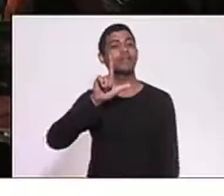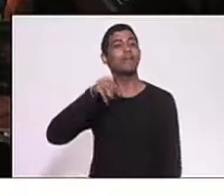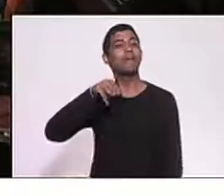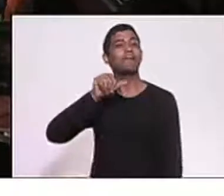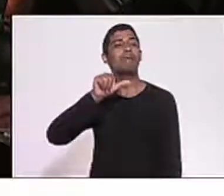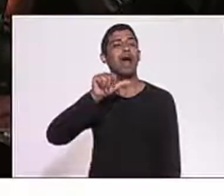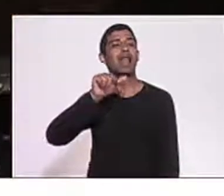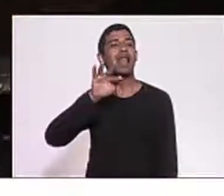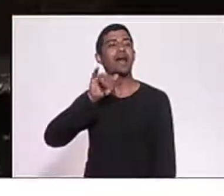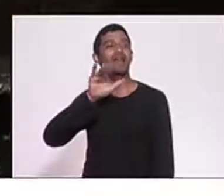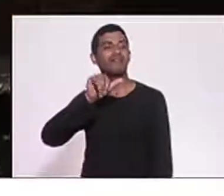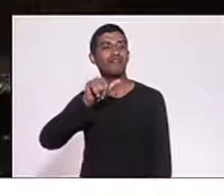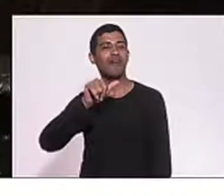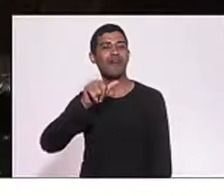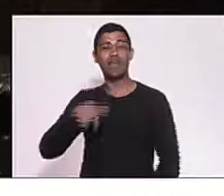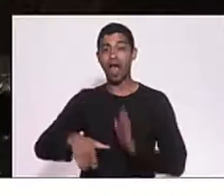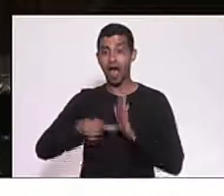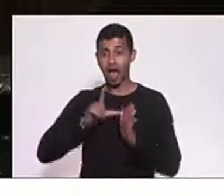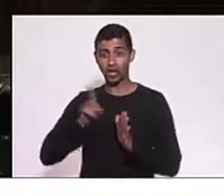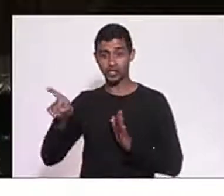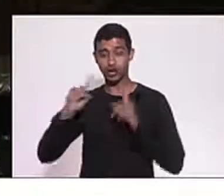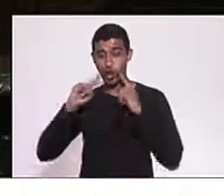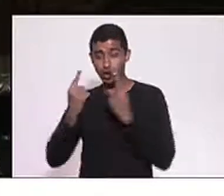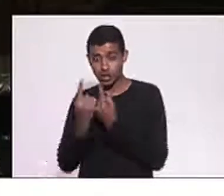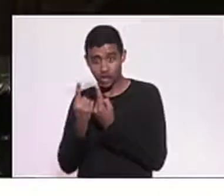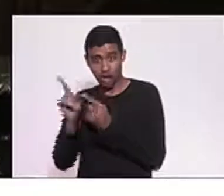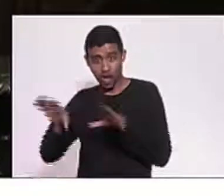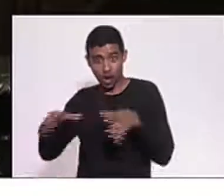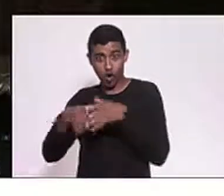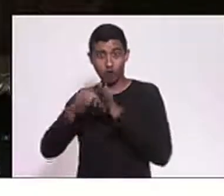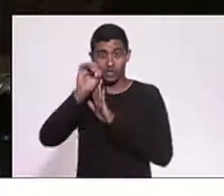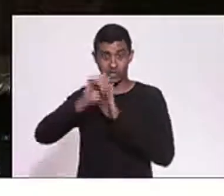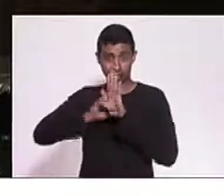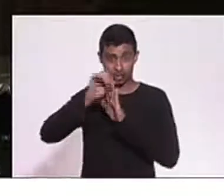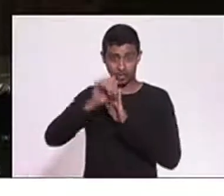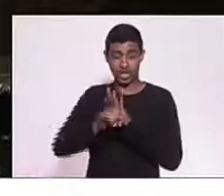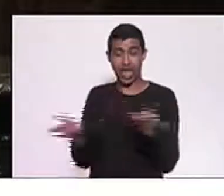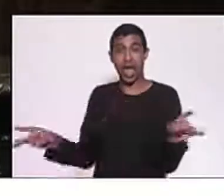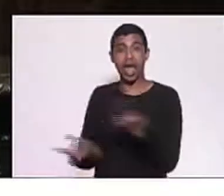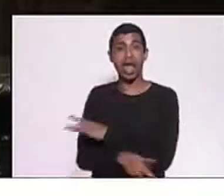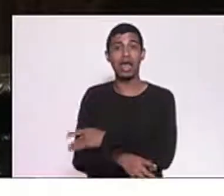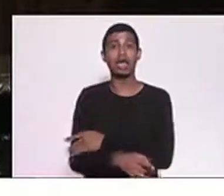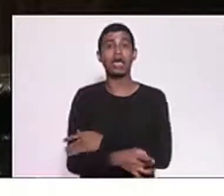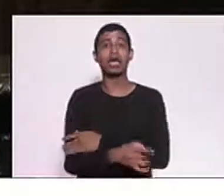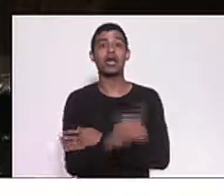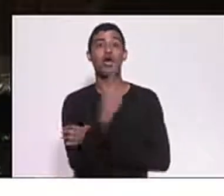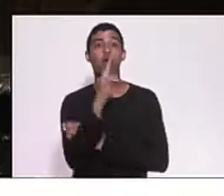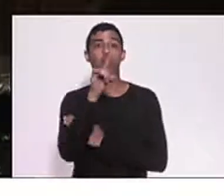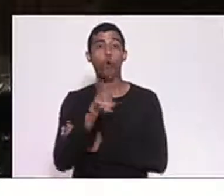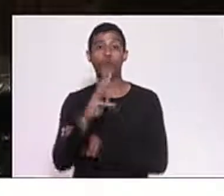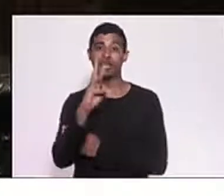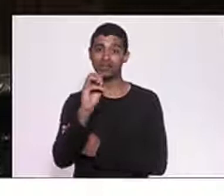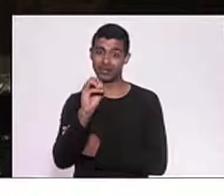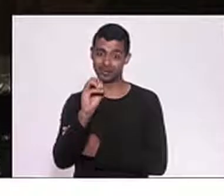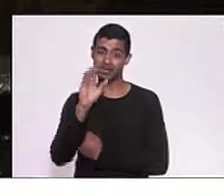estava na reunião da Comissão de Orçamento, que acabou às